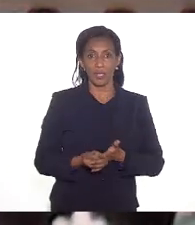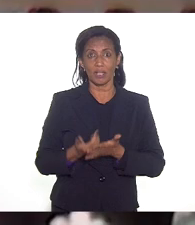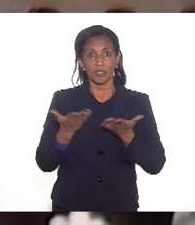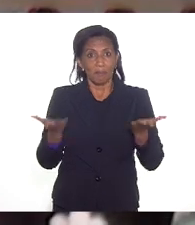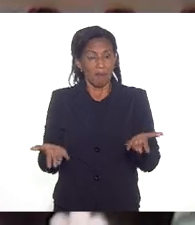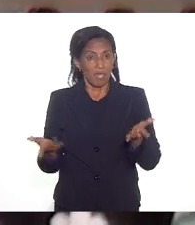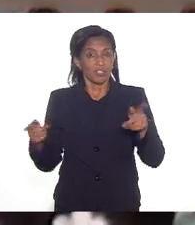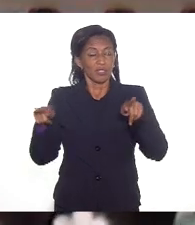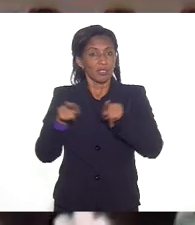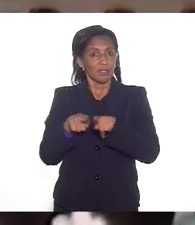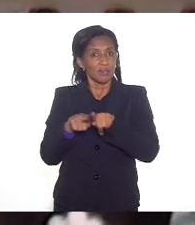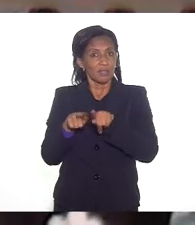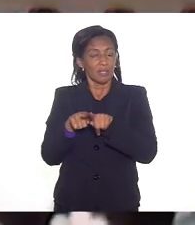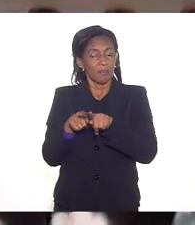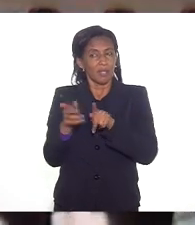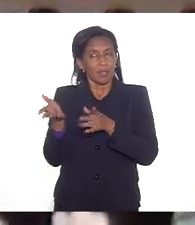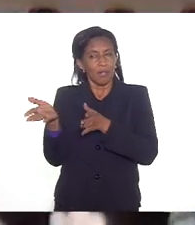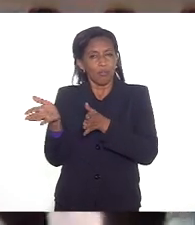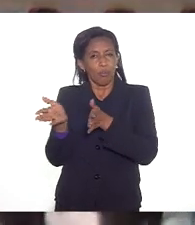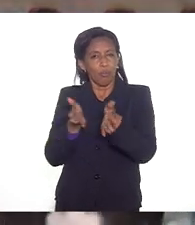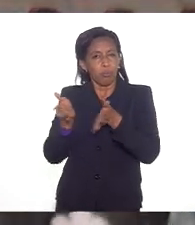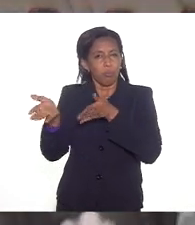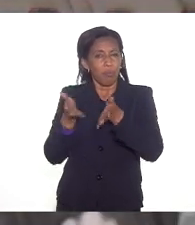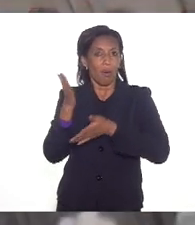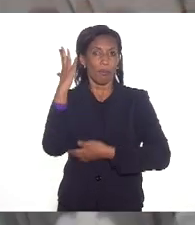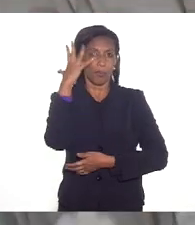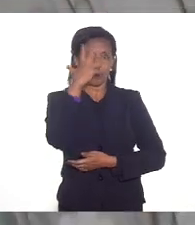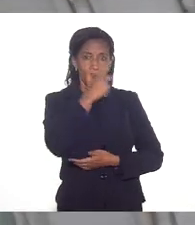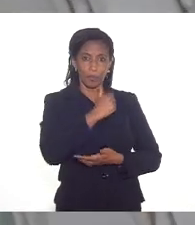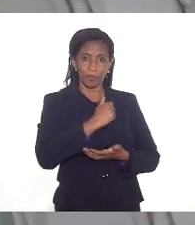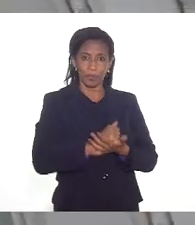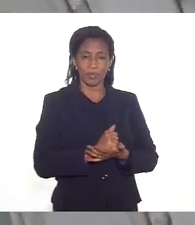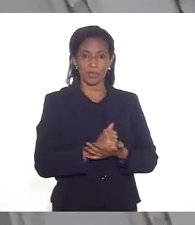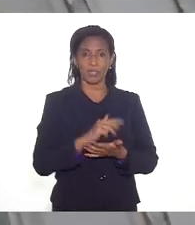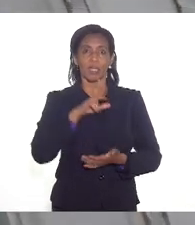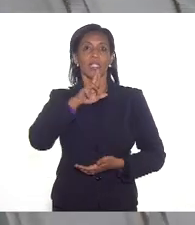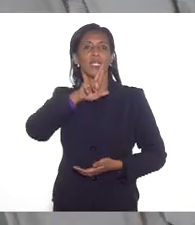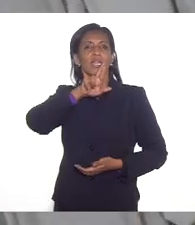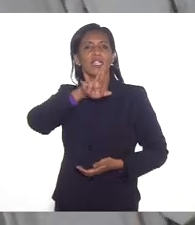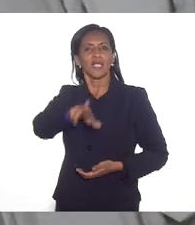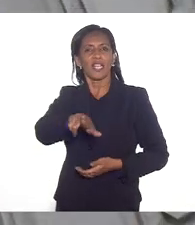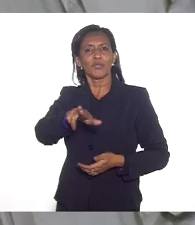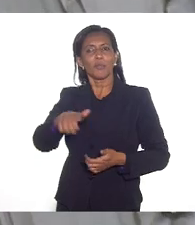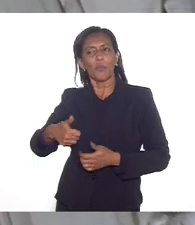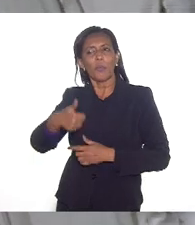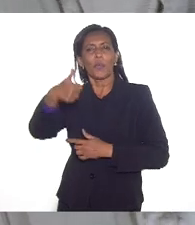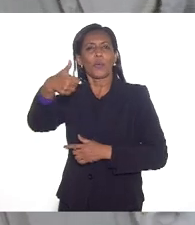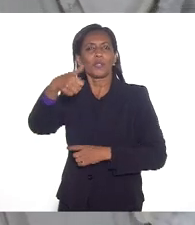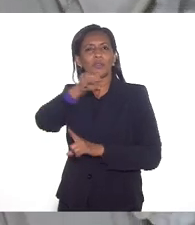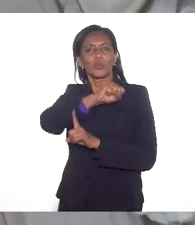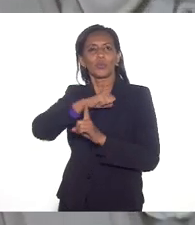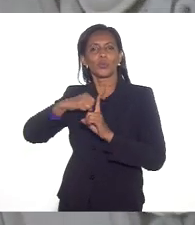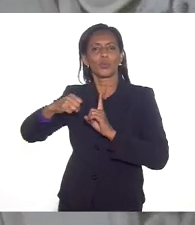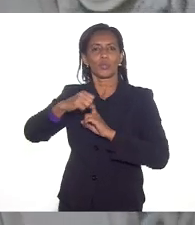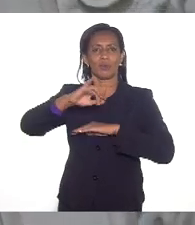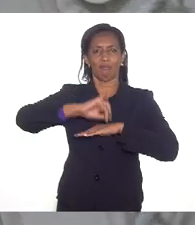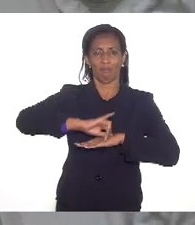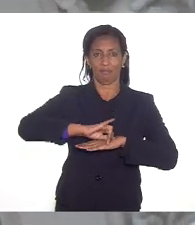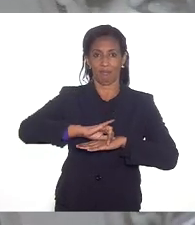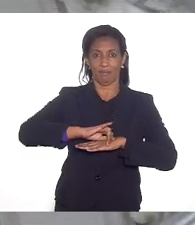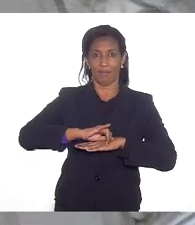convergem de maneira muito bonita e resposta muito positiva para a sociedade Fluminense